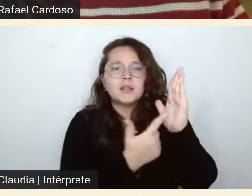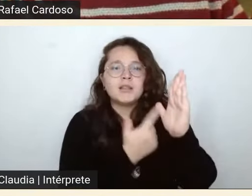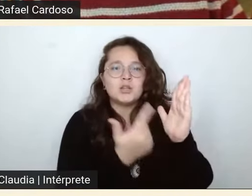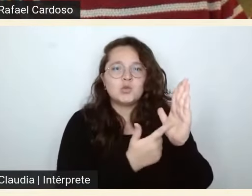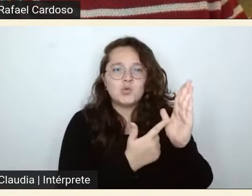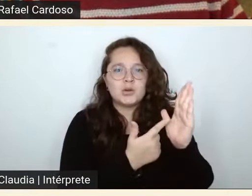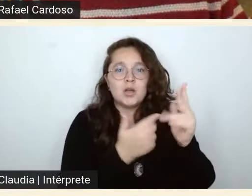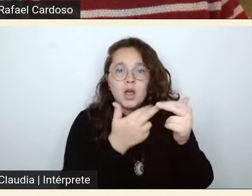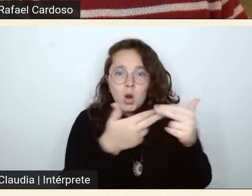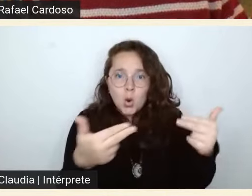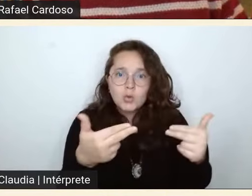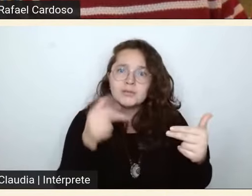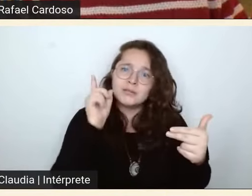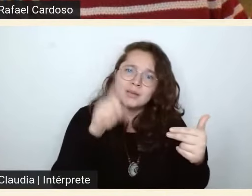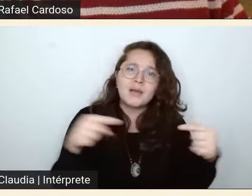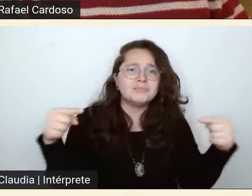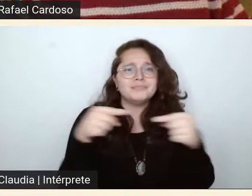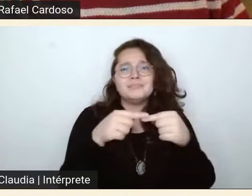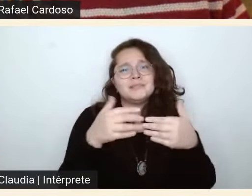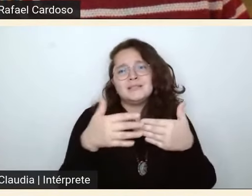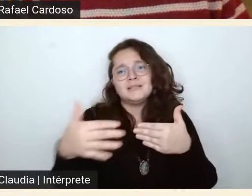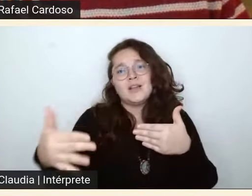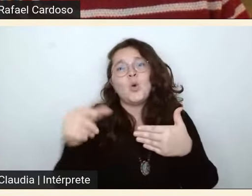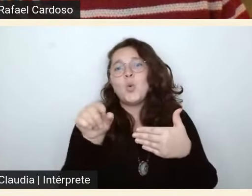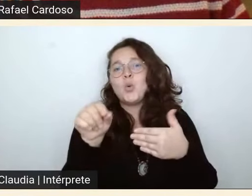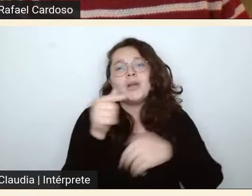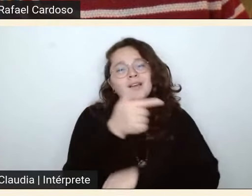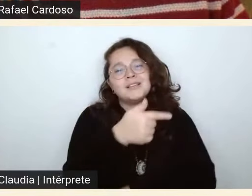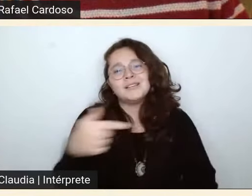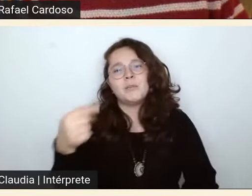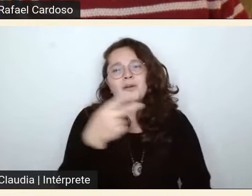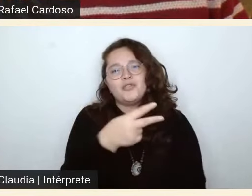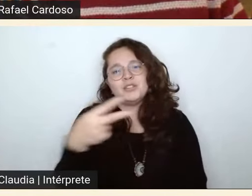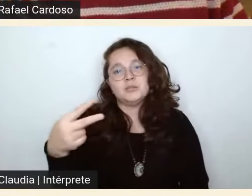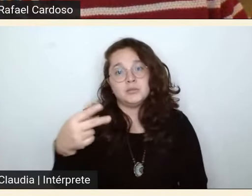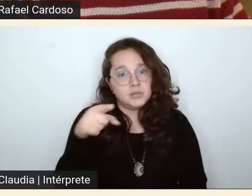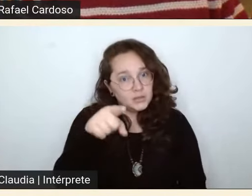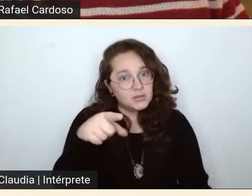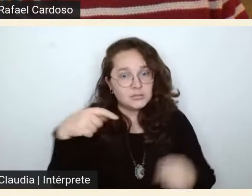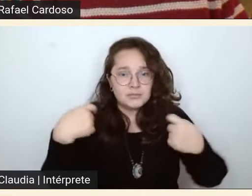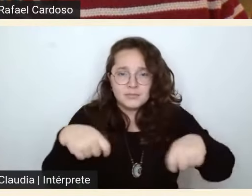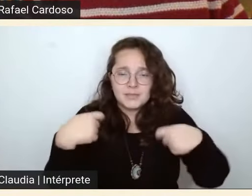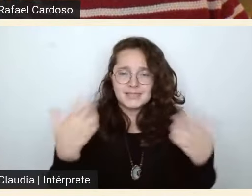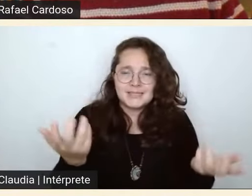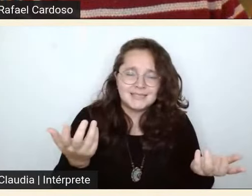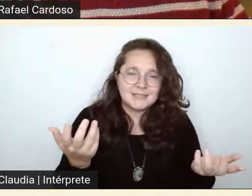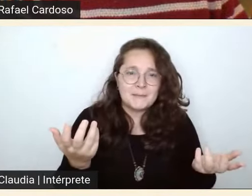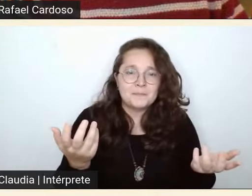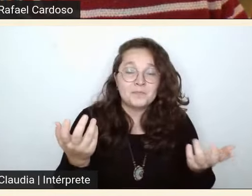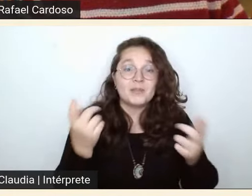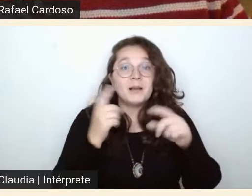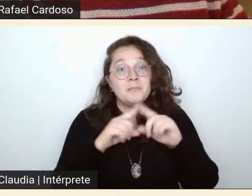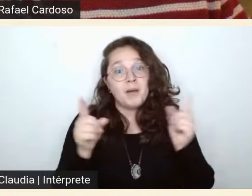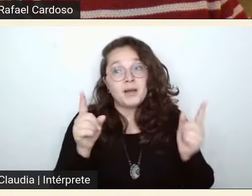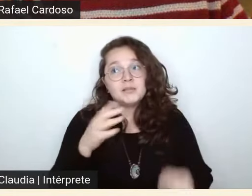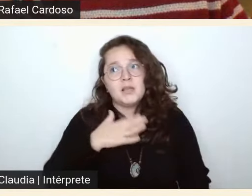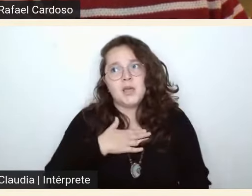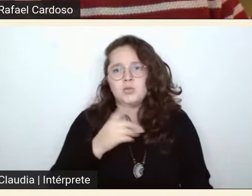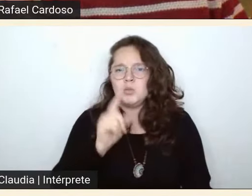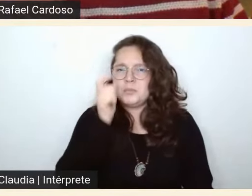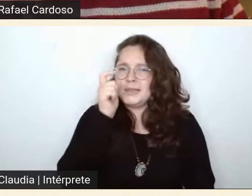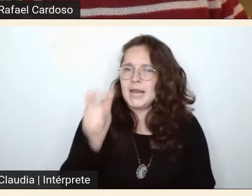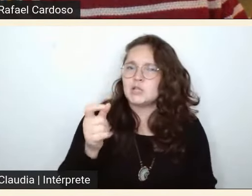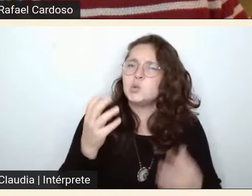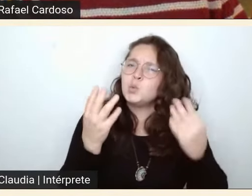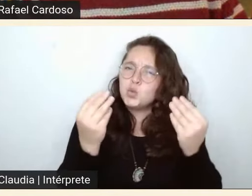são precursores da semana. E isso é um exercício válido, totalmente válido. Mas não é o exercício que mais me interessa. O que mais me